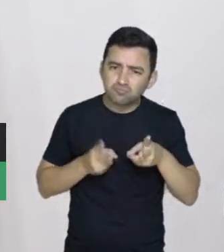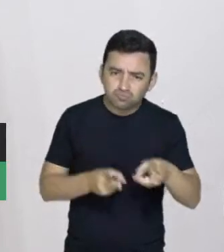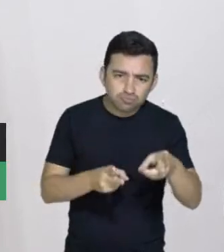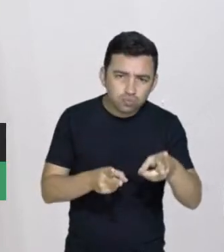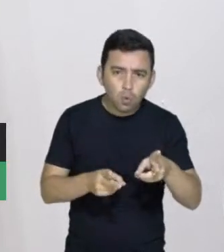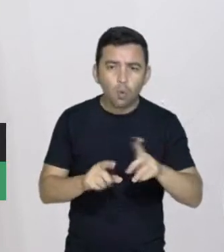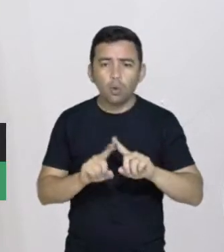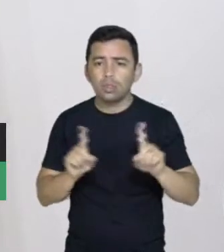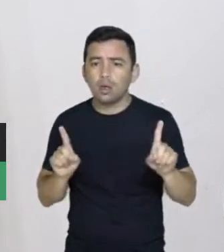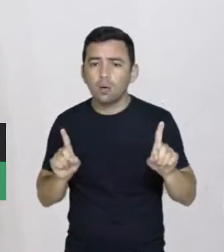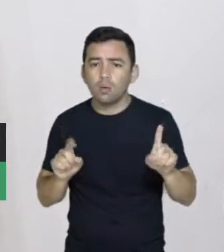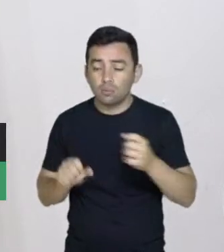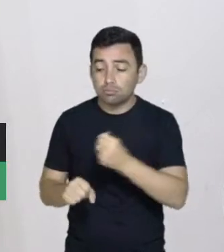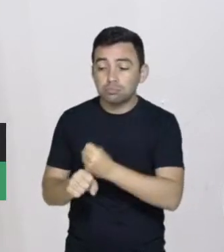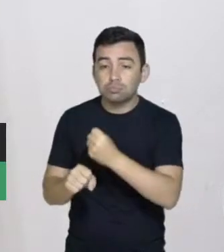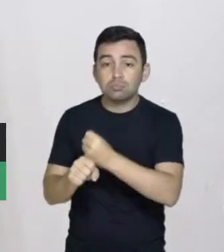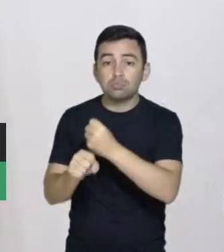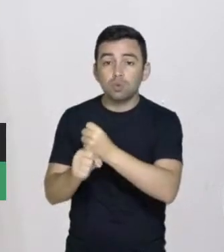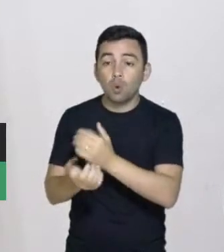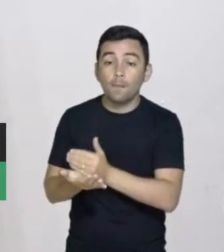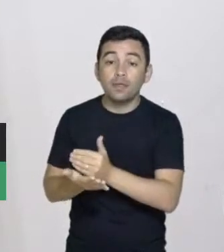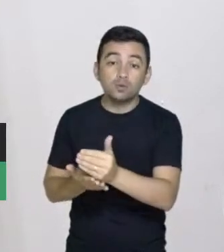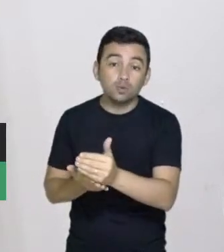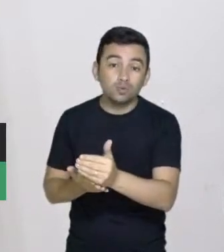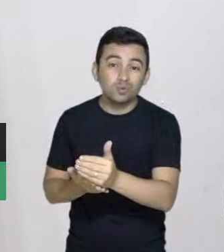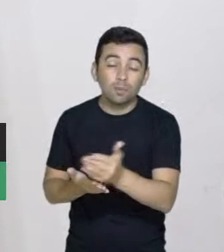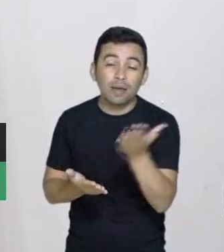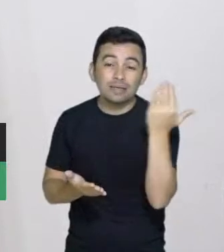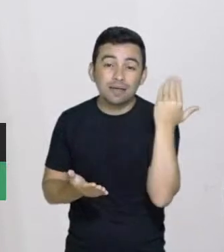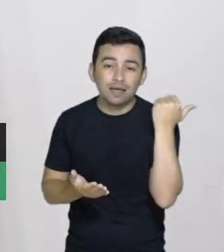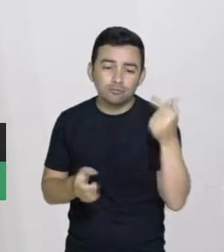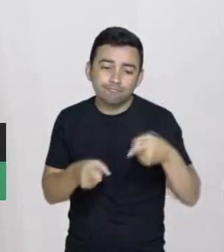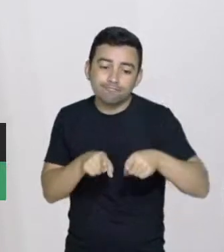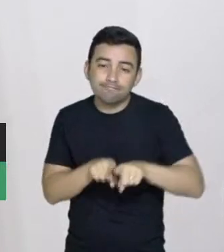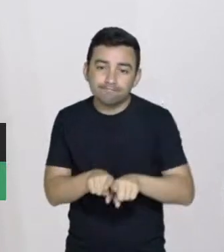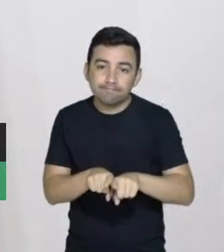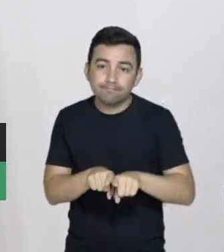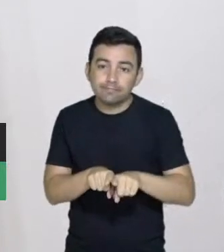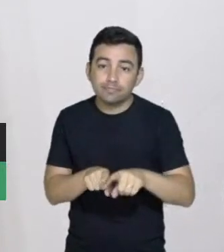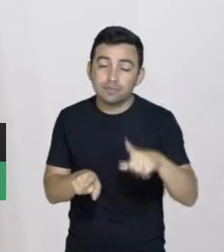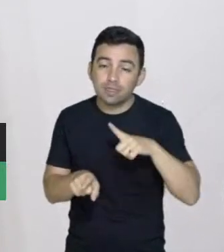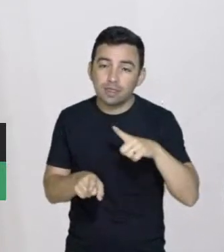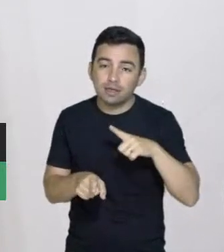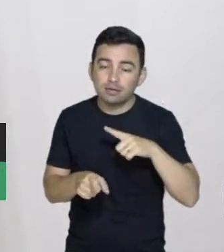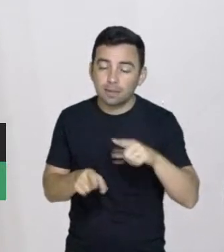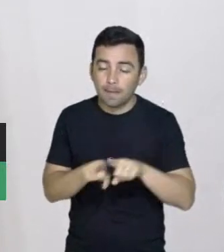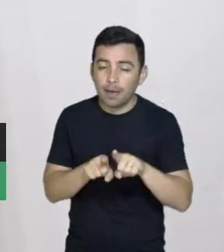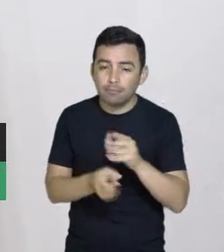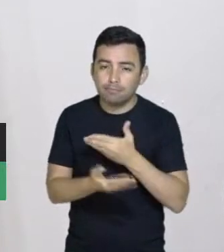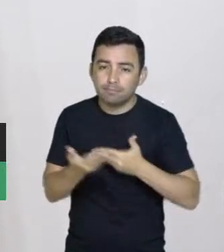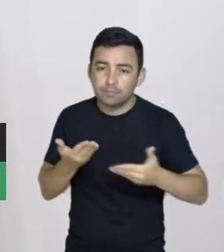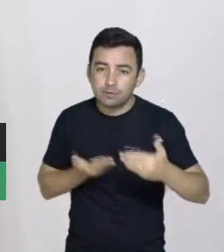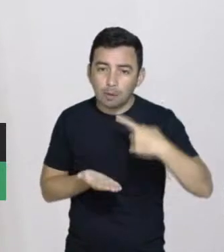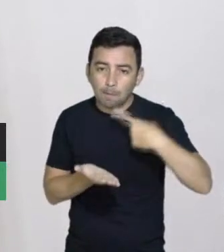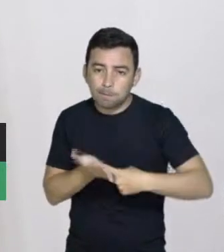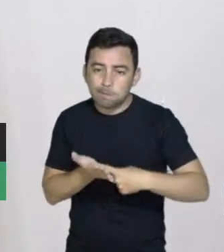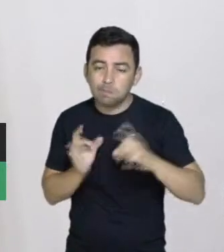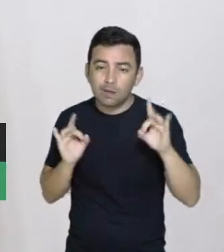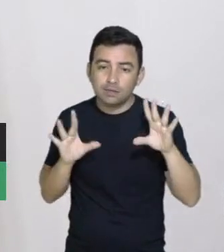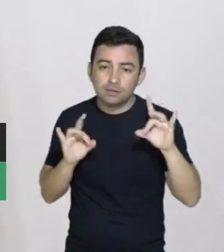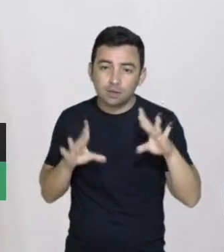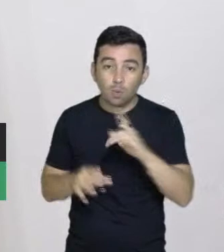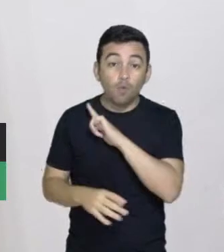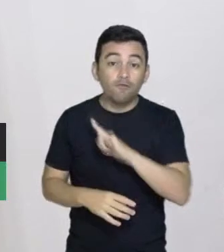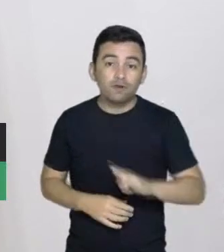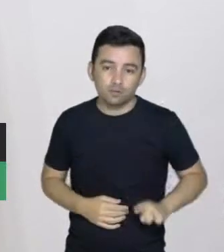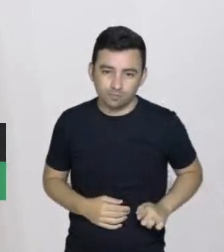daquelas obras que já foram iniciadas através de convênios e transferências especiais pactuadas pelo governo do Estado